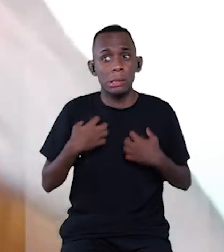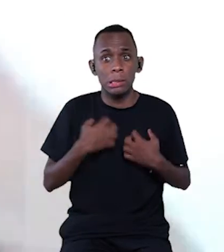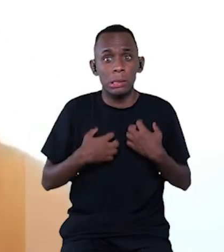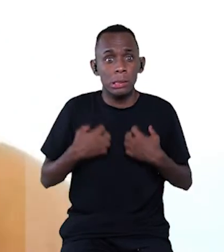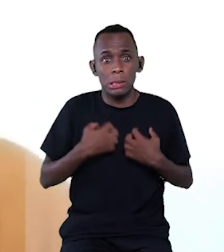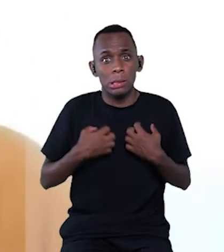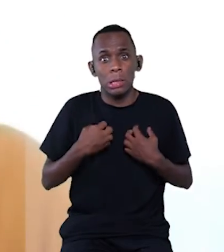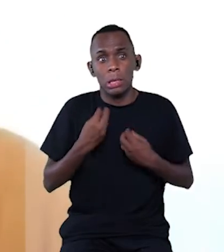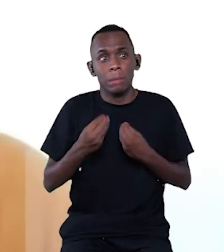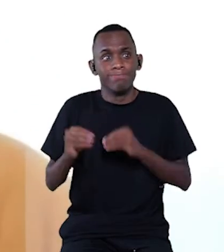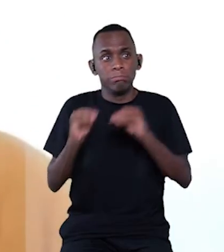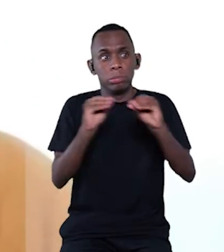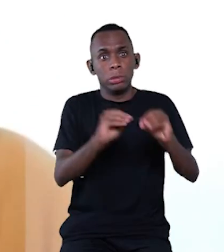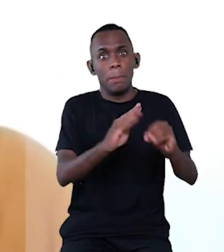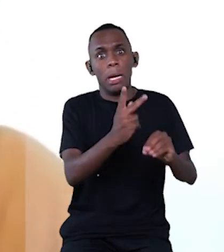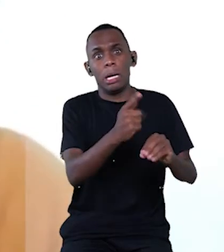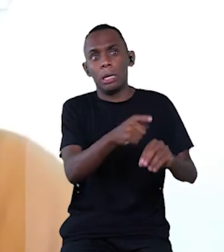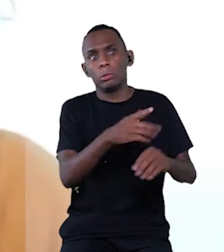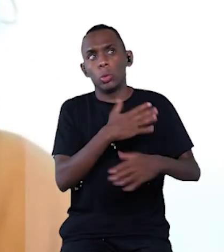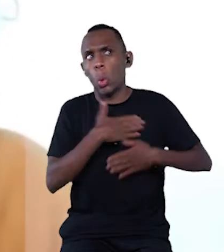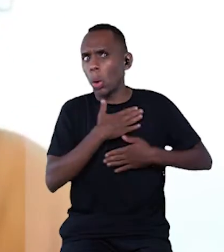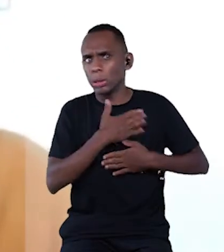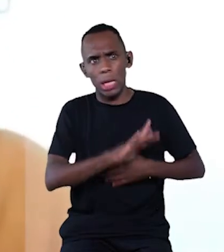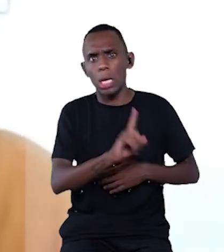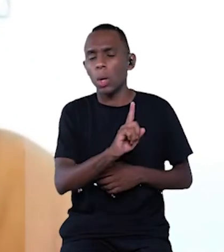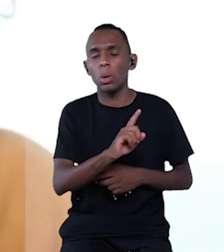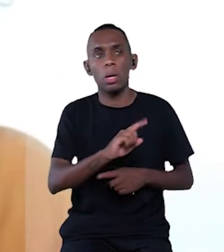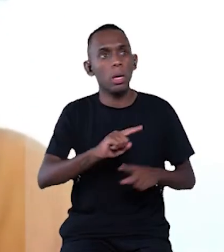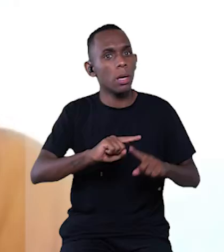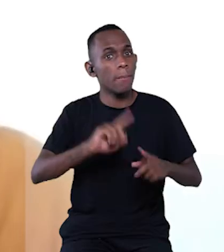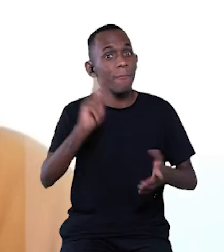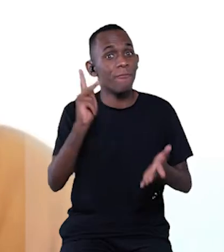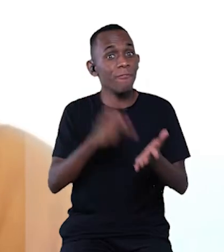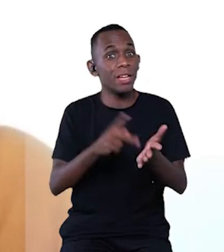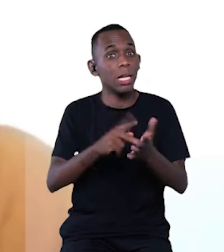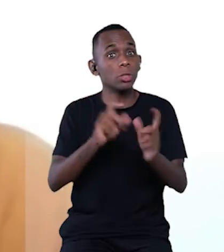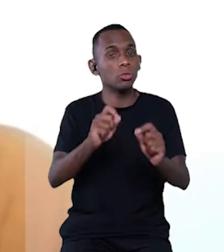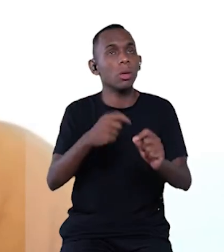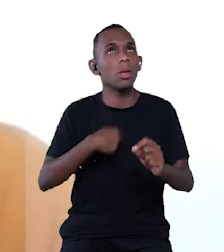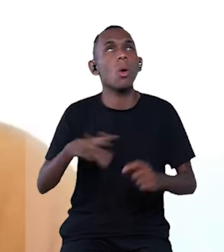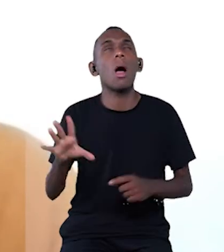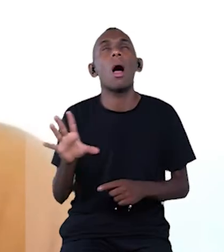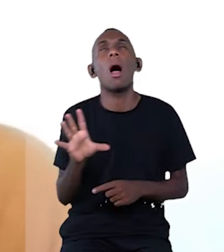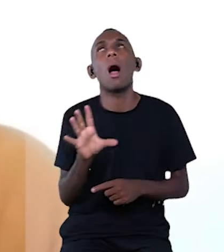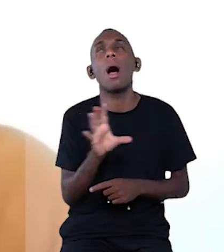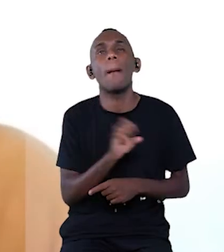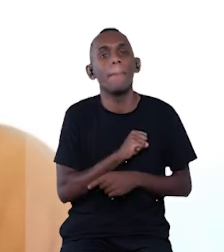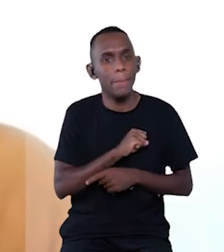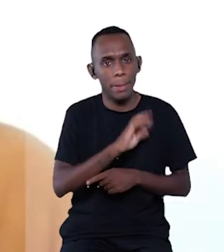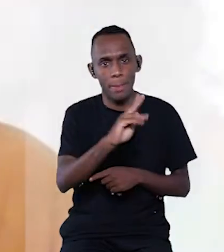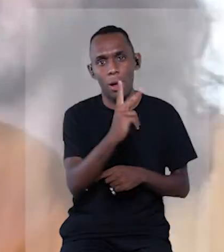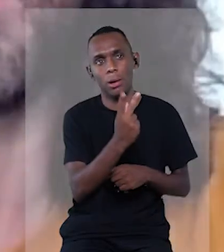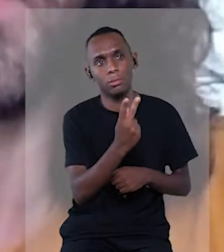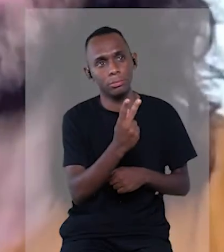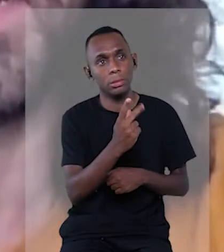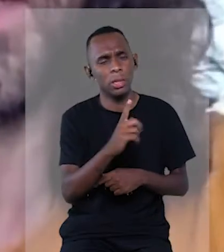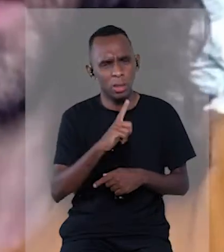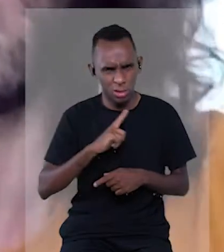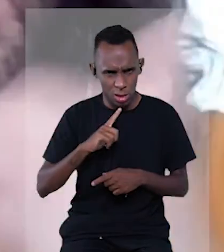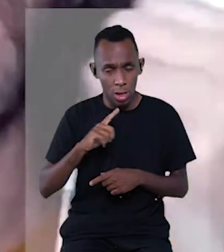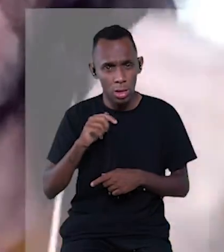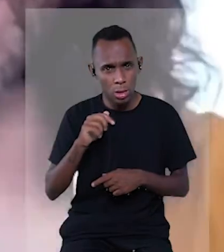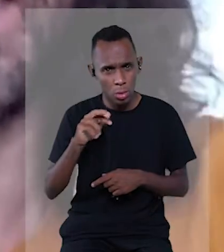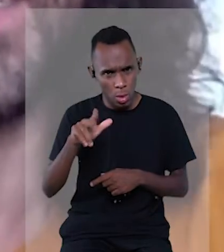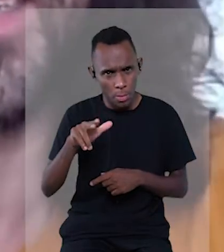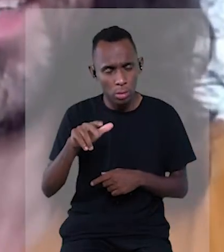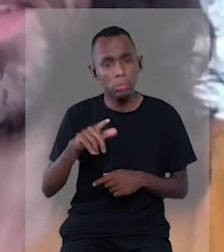que eu viesse para uma cidade grande, Belo Horizonte, que não ia gostar, e foi o contrário. Eu amei a cidade, eu Você é amo filho Belo único? Horizonte. Não, eu tenho uma irmã